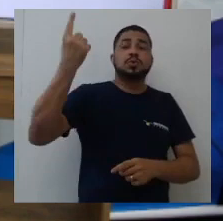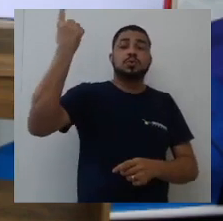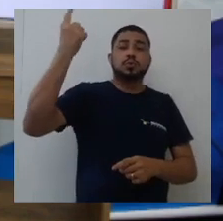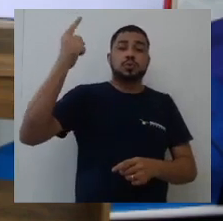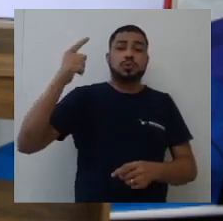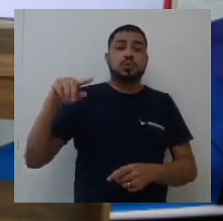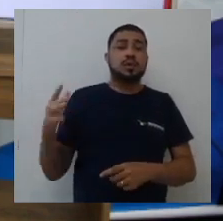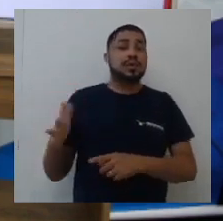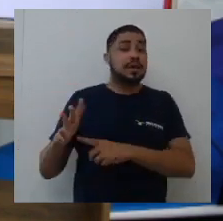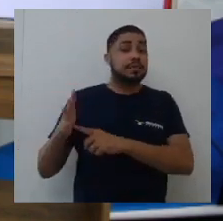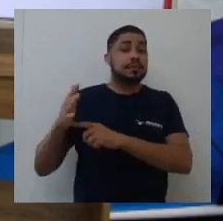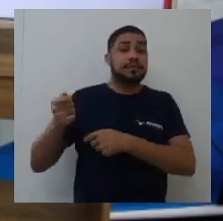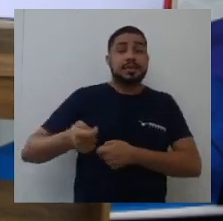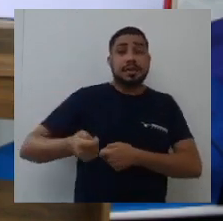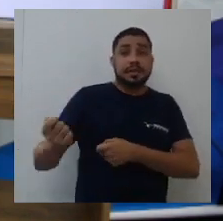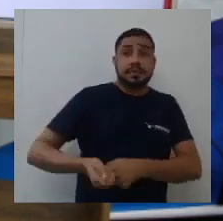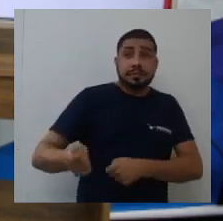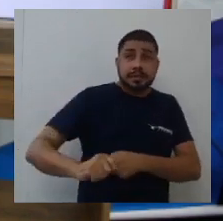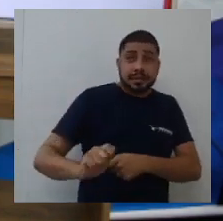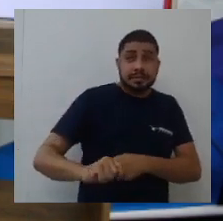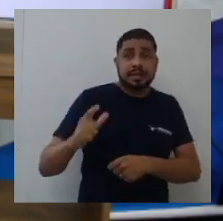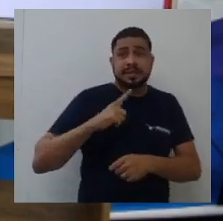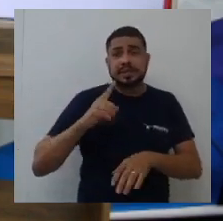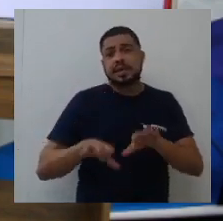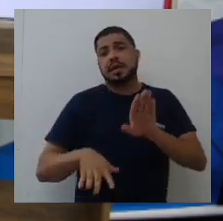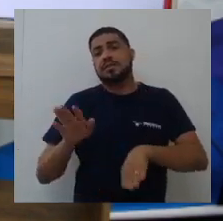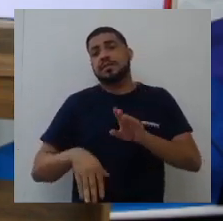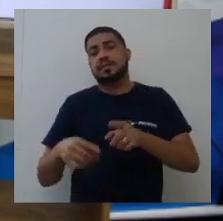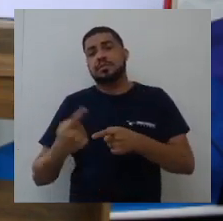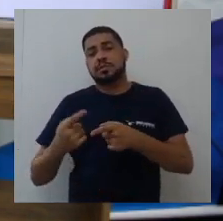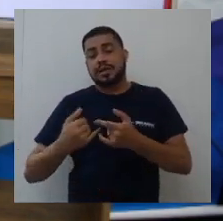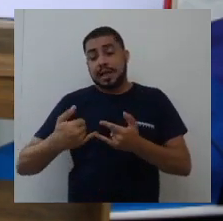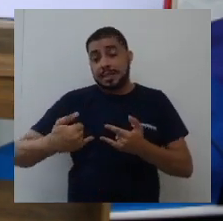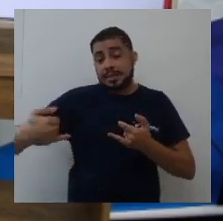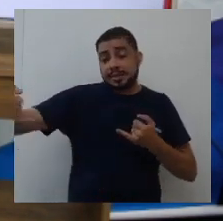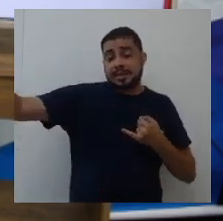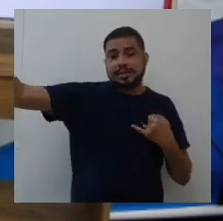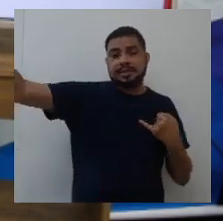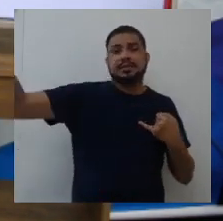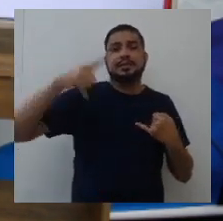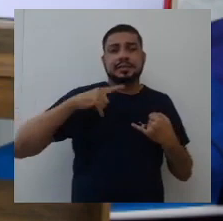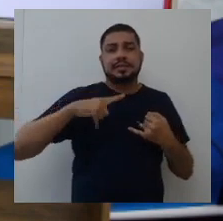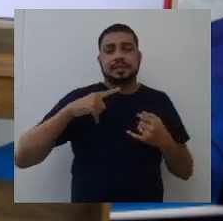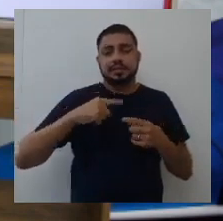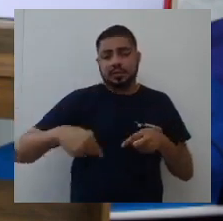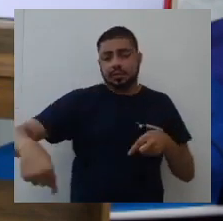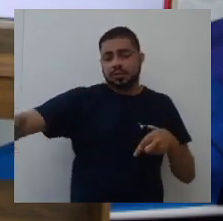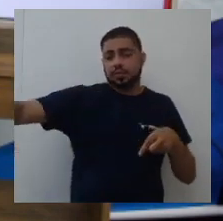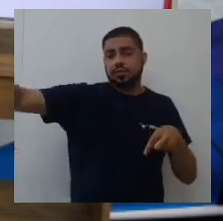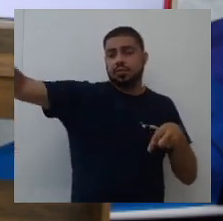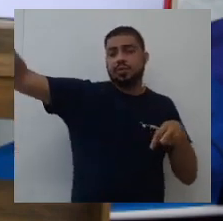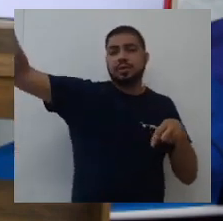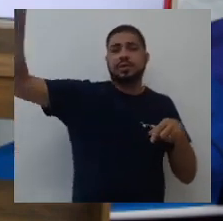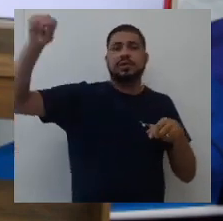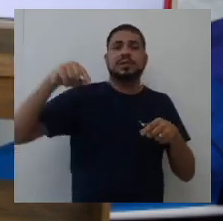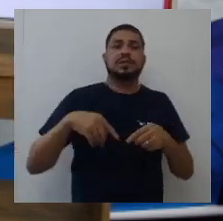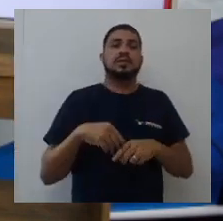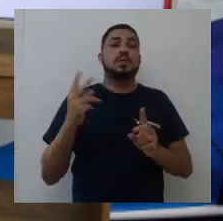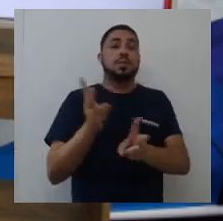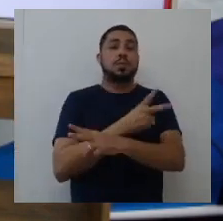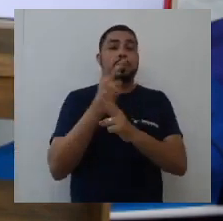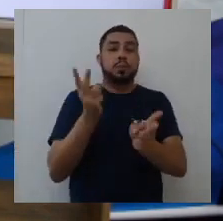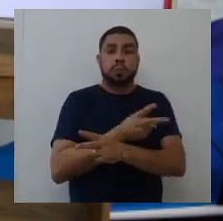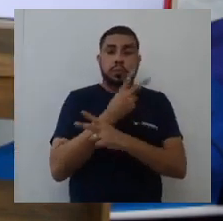a ver com trigonometria. Mais ou menos, né? Porque a linha ela tem uma curva, né? Por conta do vento batendo nela. Então ela faz